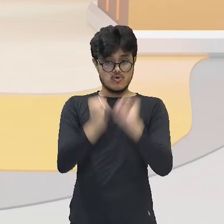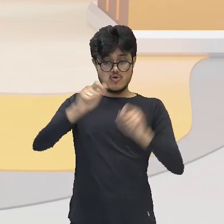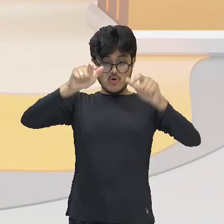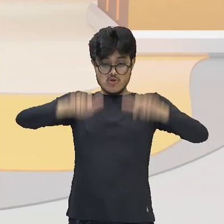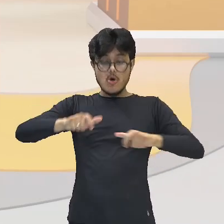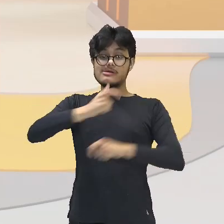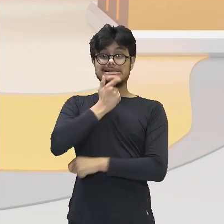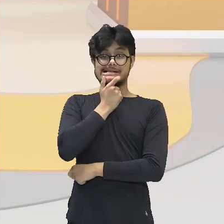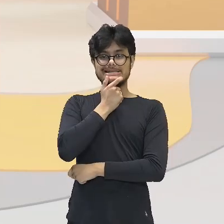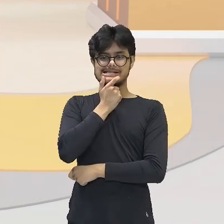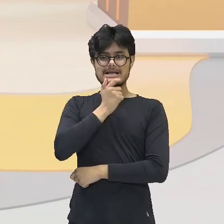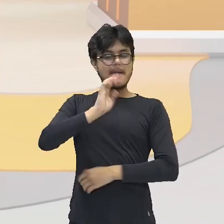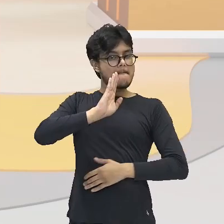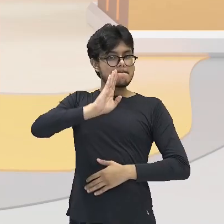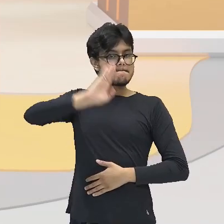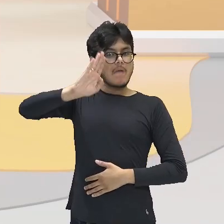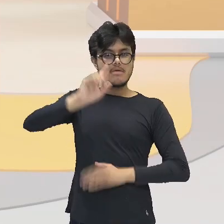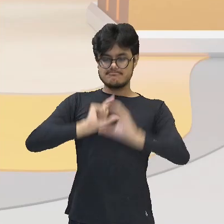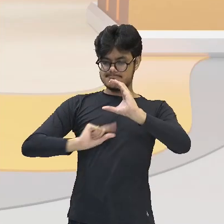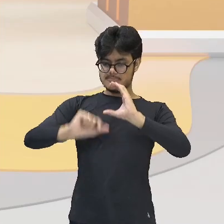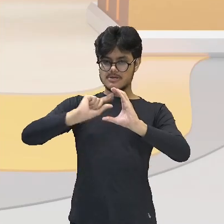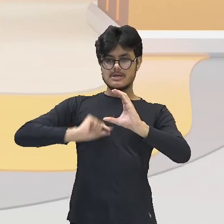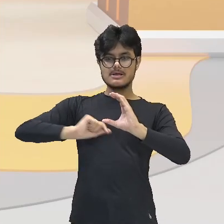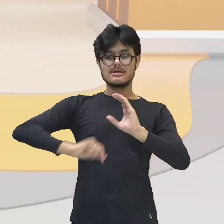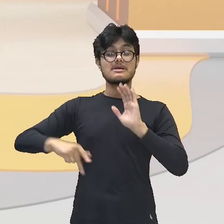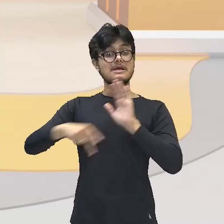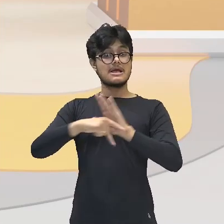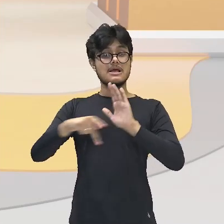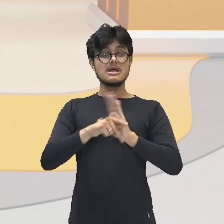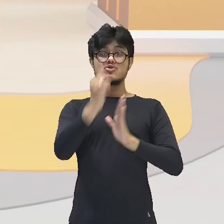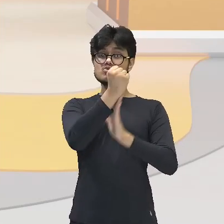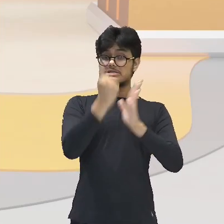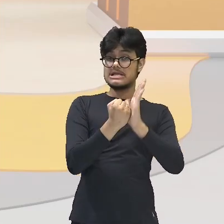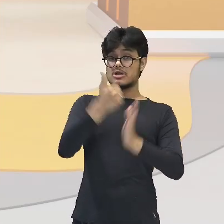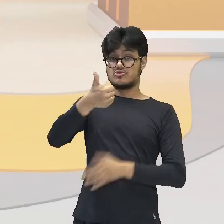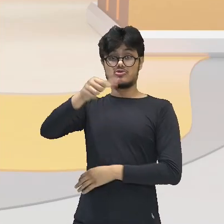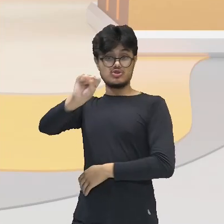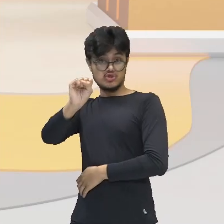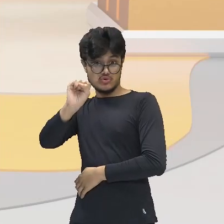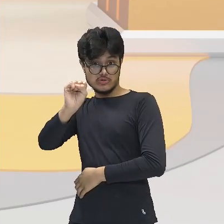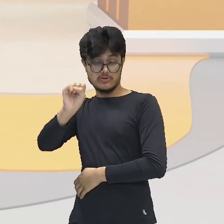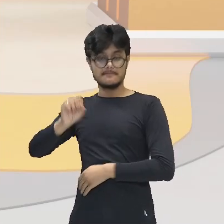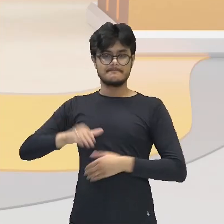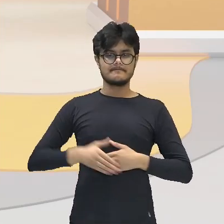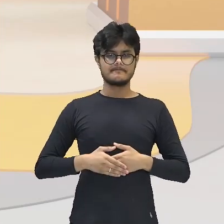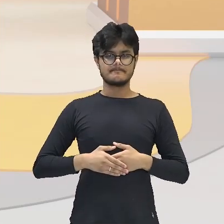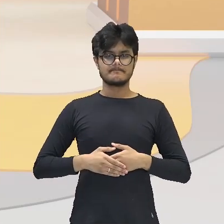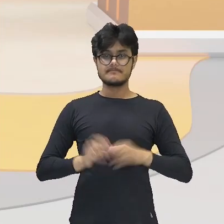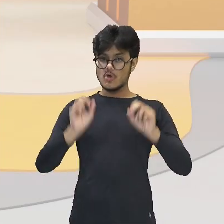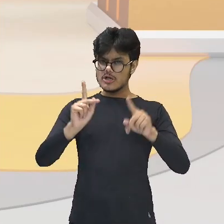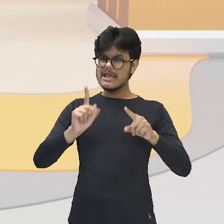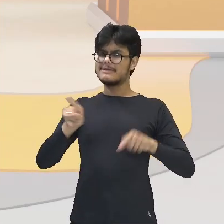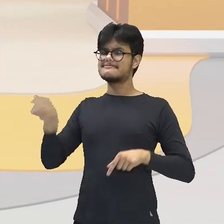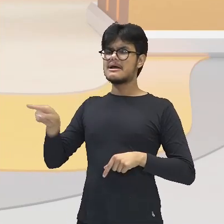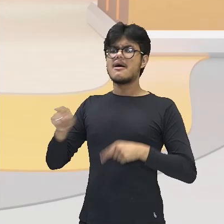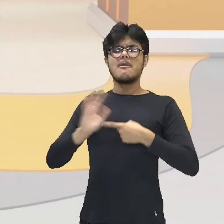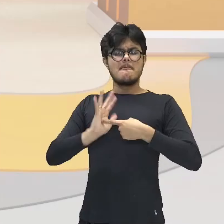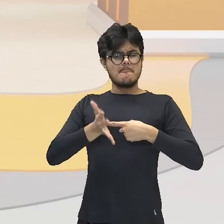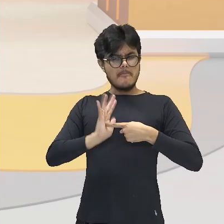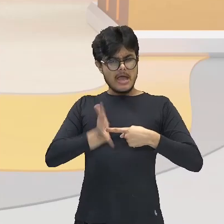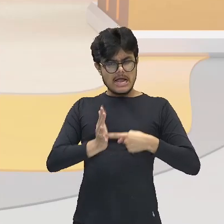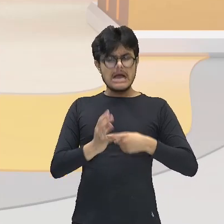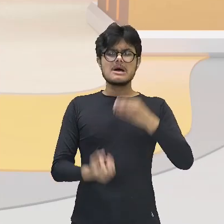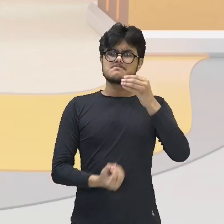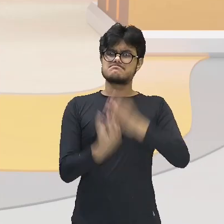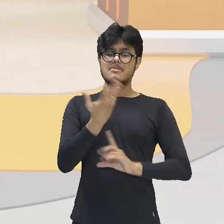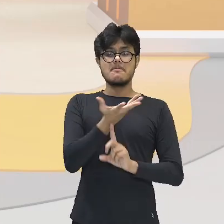marcou, né, o capitalismo industrial lá no século XVIII. Então, a invenção da máquina a vapor e o tear